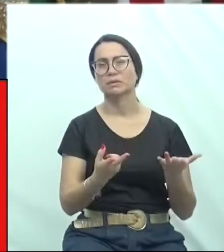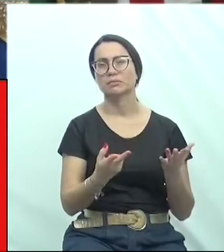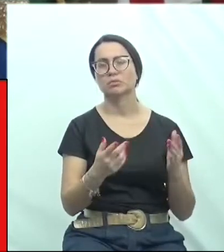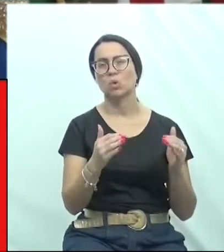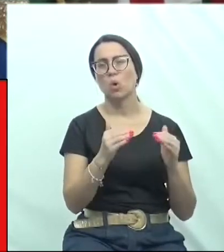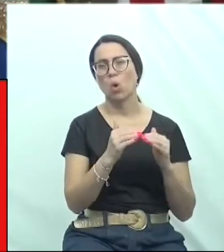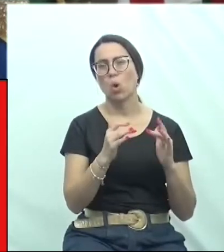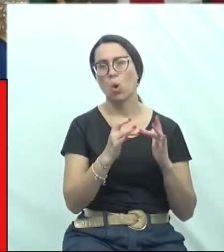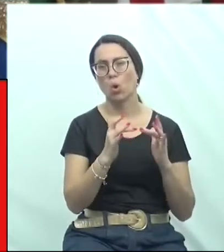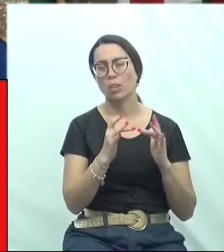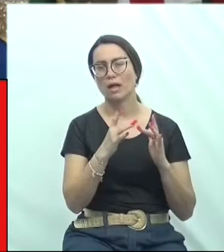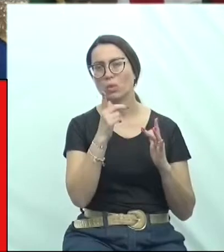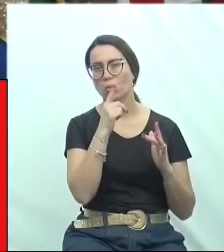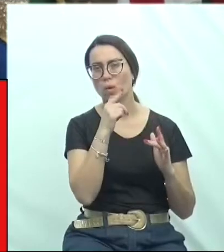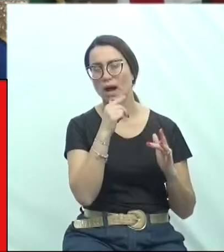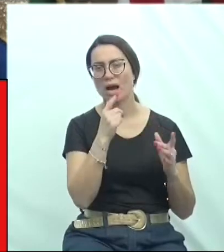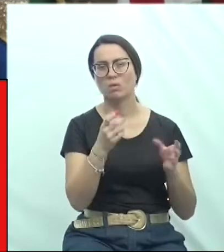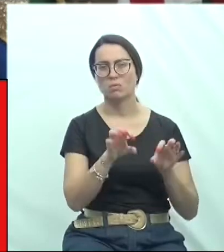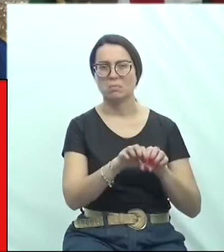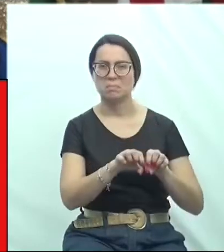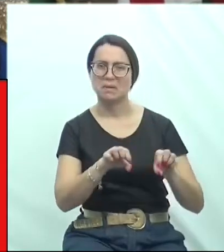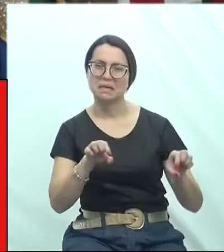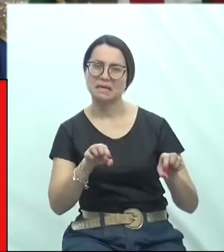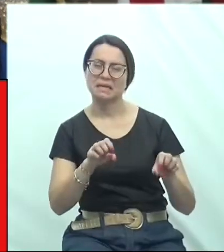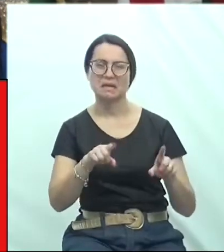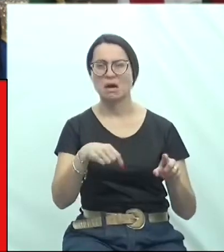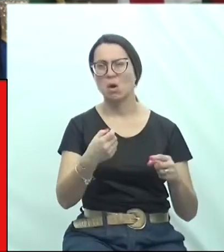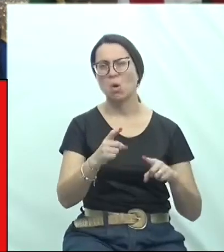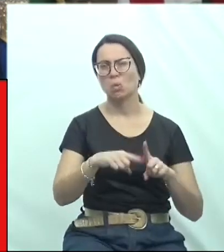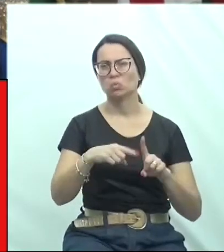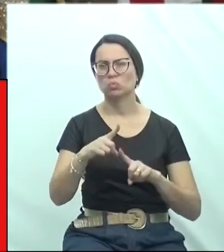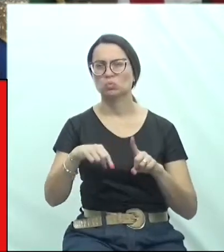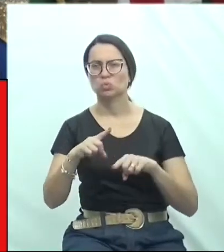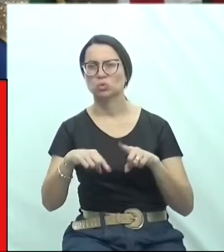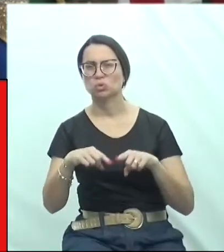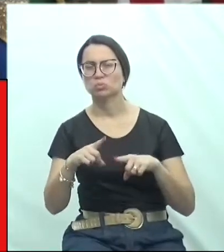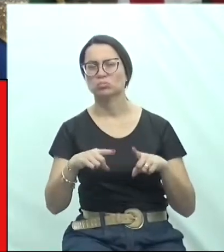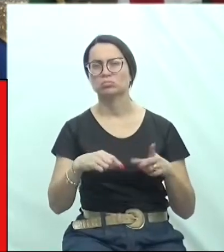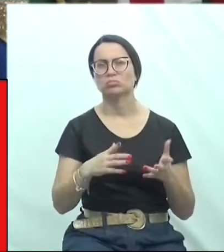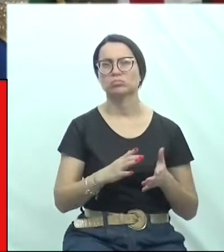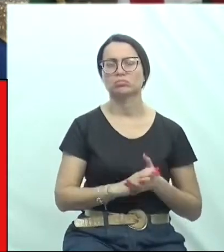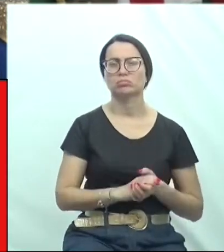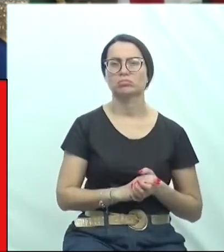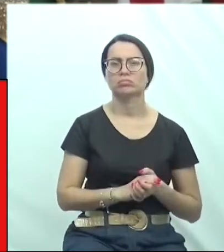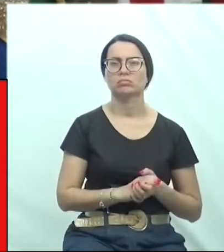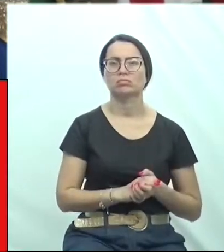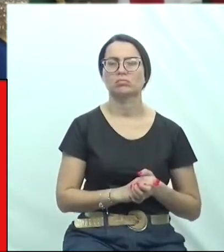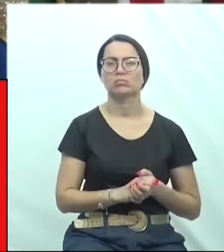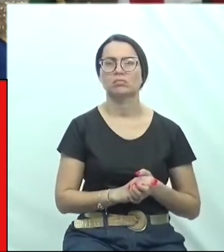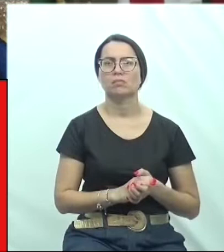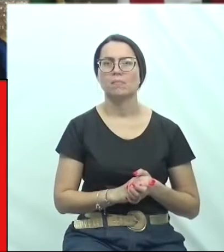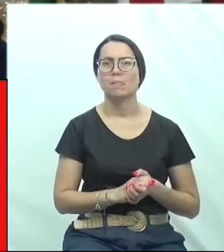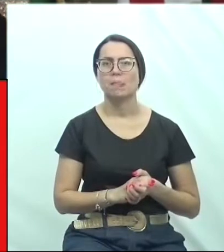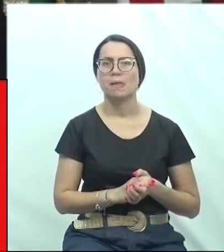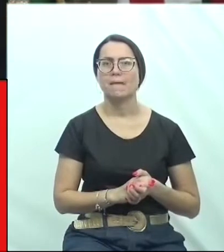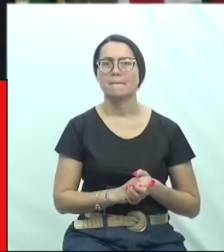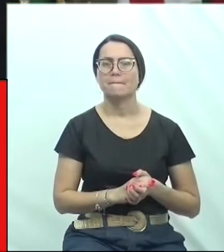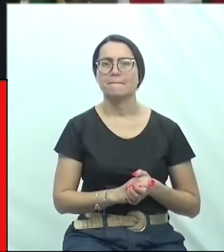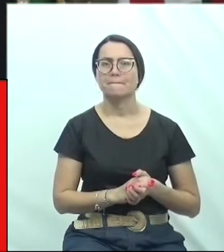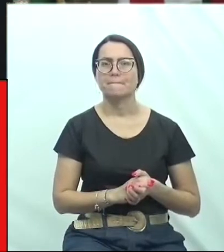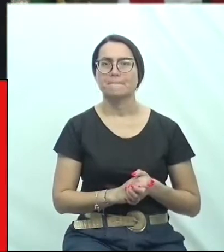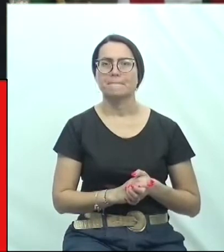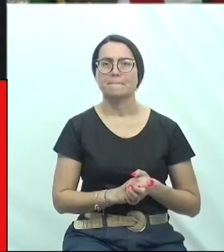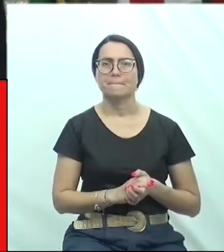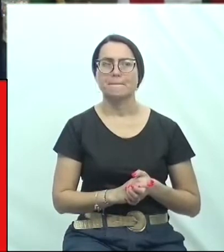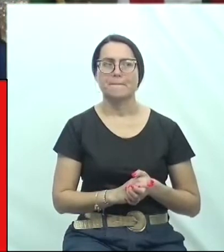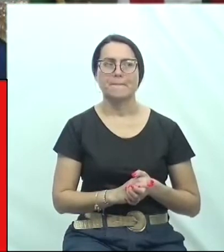dados, precisam ser homologações. Então, eu faço questão de fazer essa contextualização, até de certa forma,